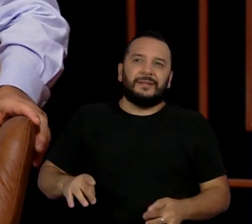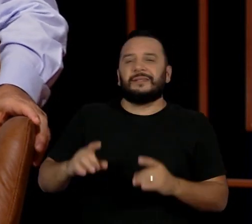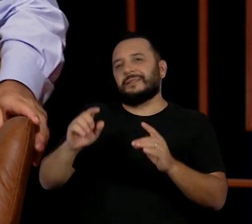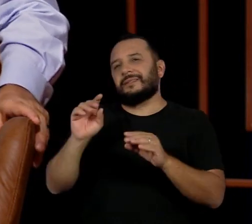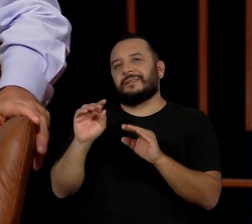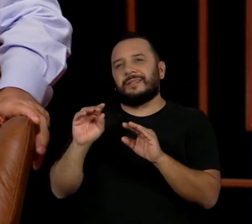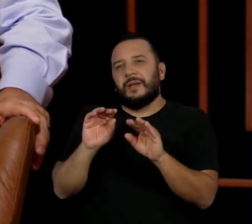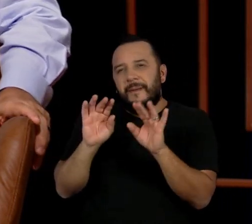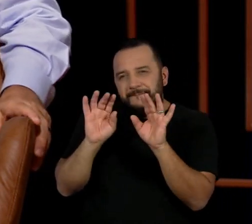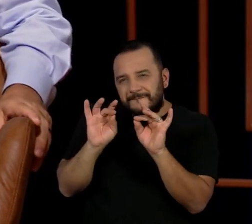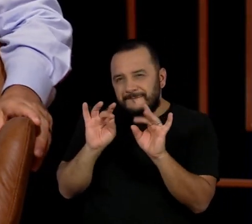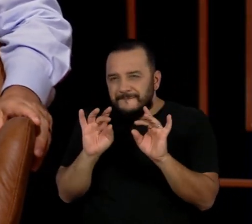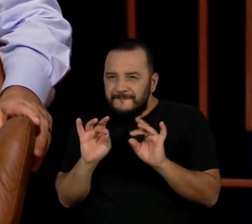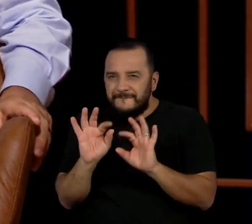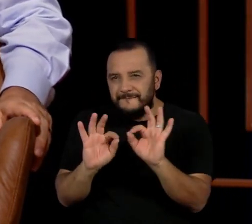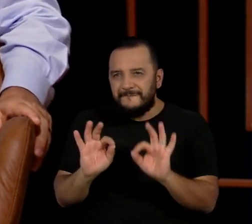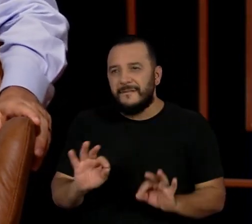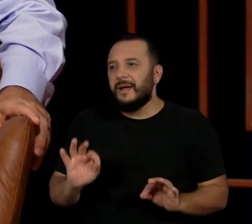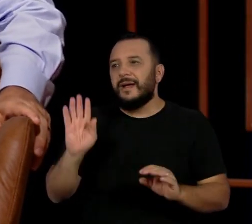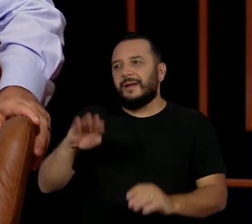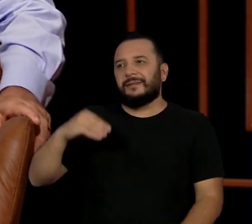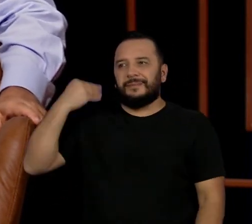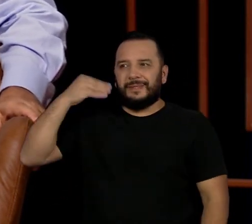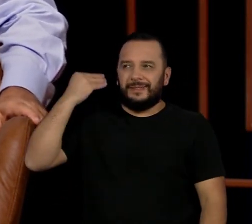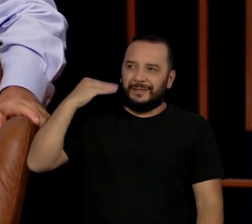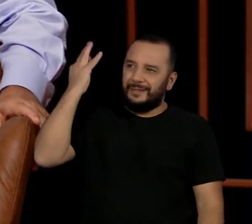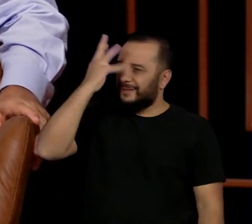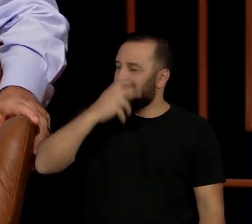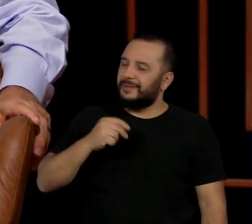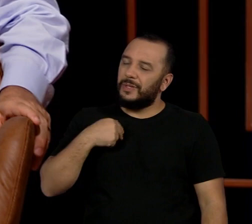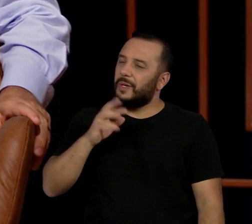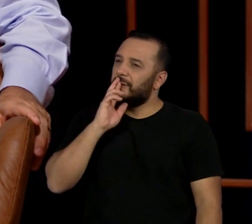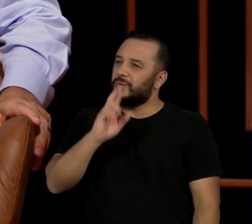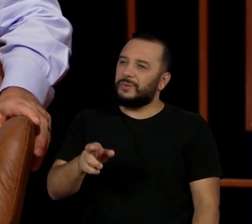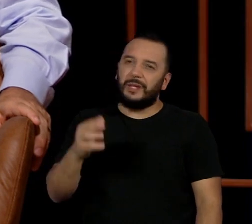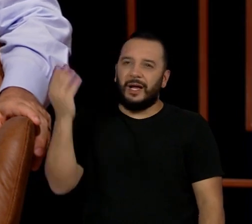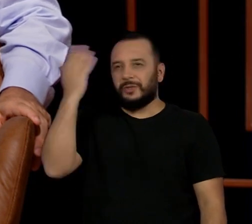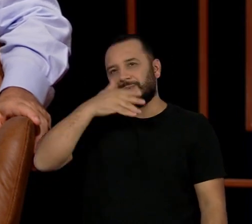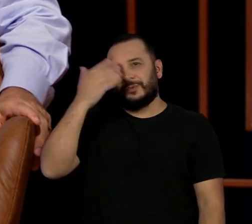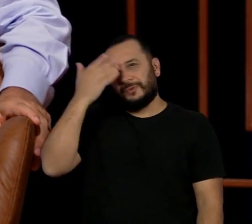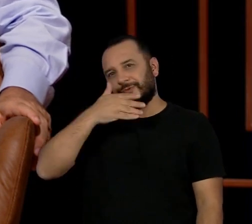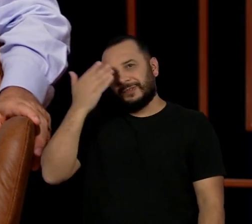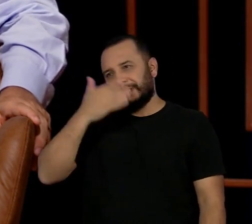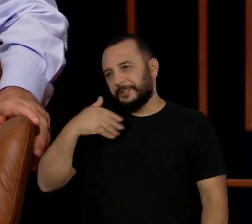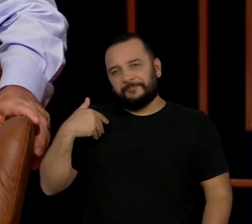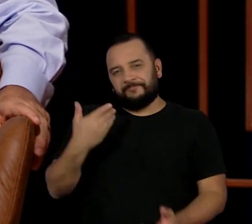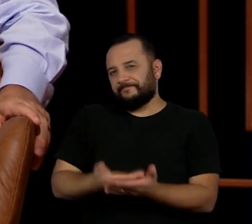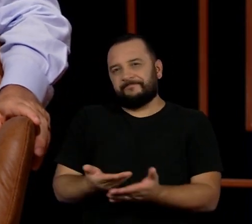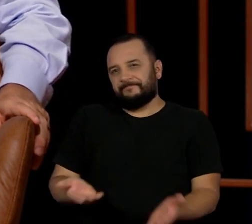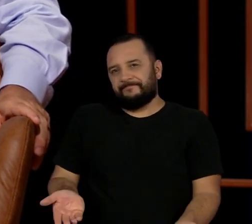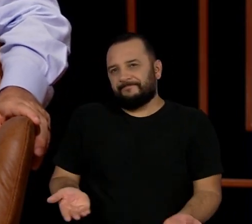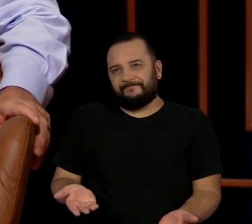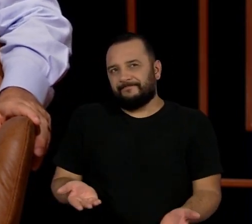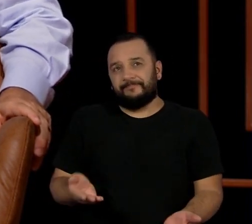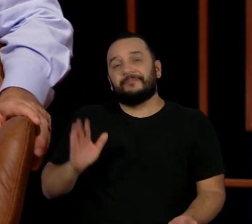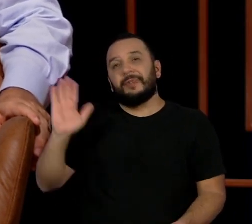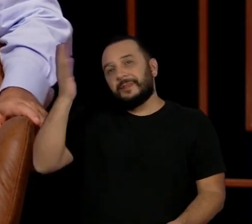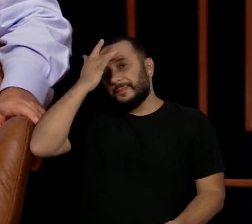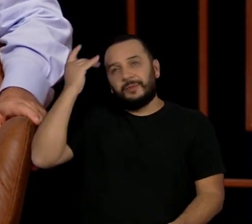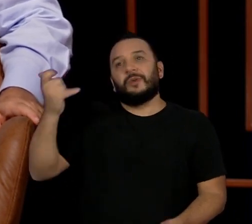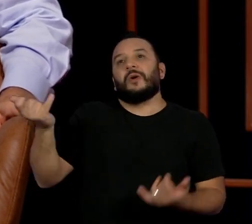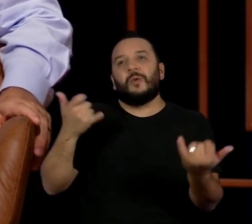experiência linda. Foi uma experiência linda. Eu não vi o resultado do filme ainda, mas eu já tenho gente que me contou,